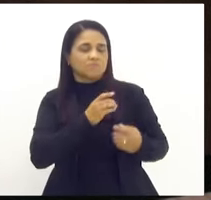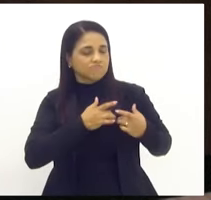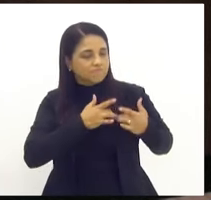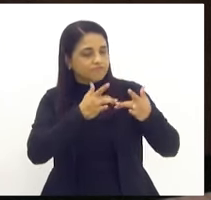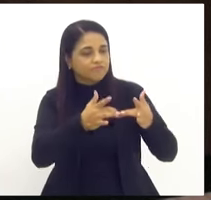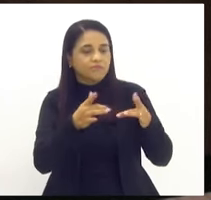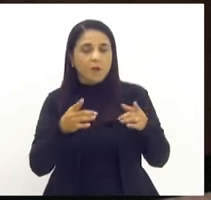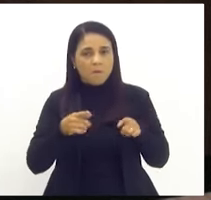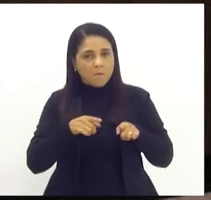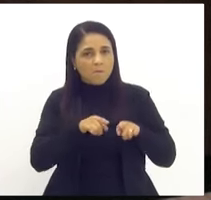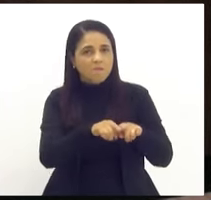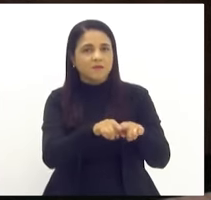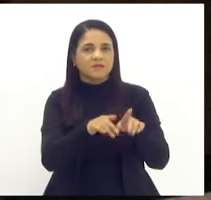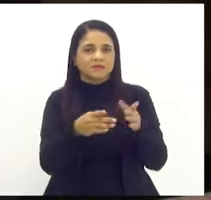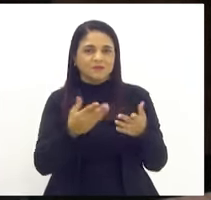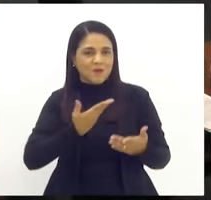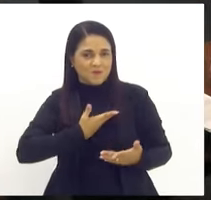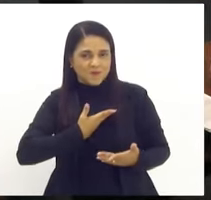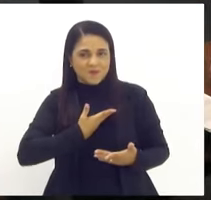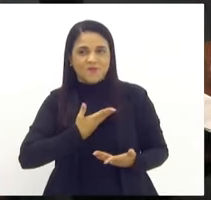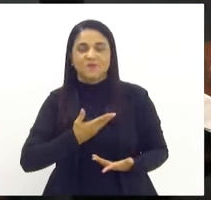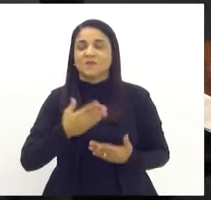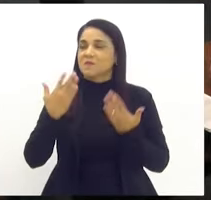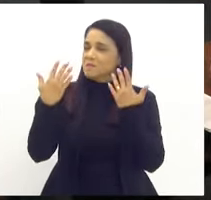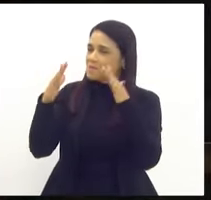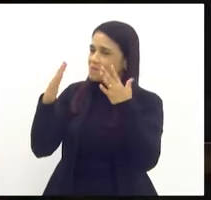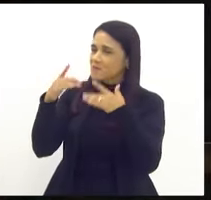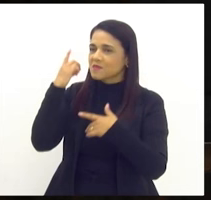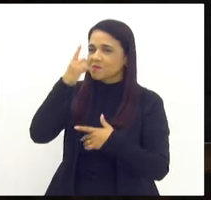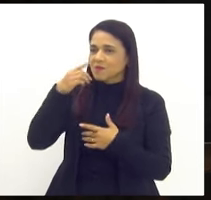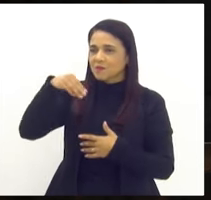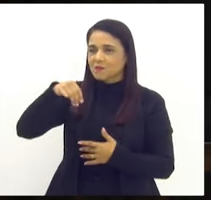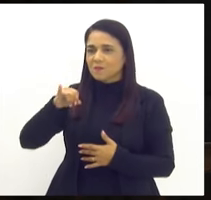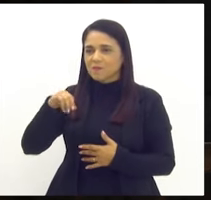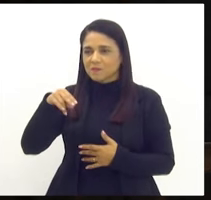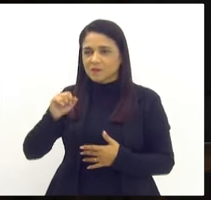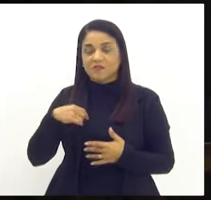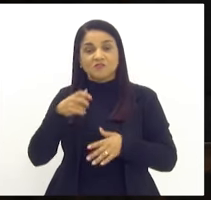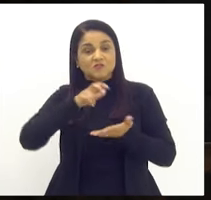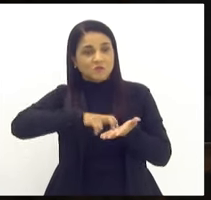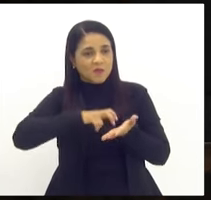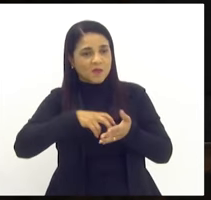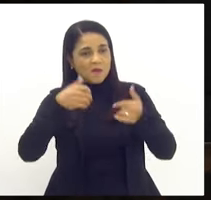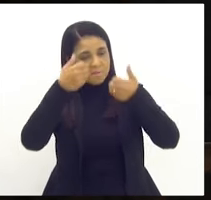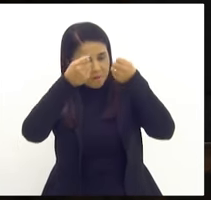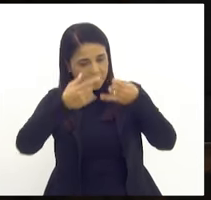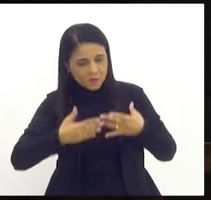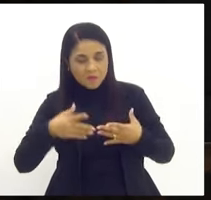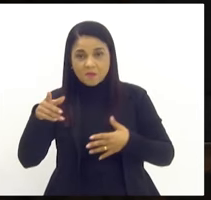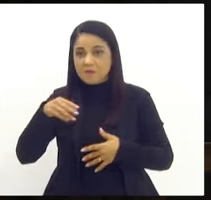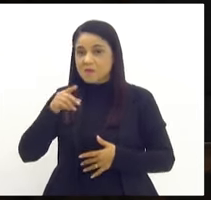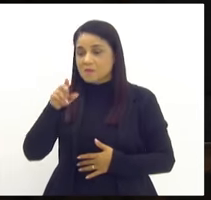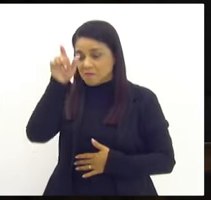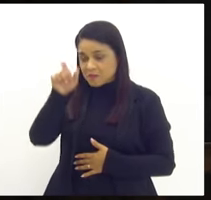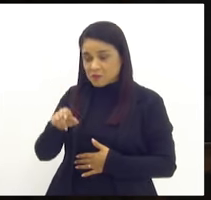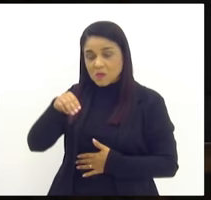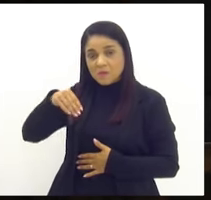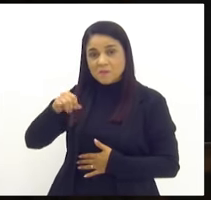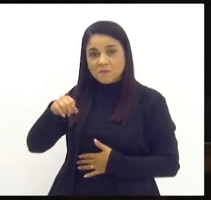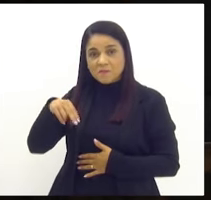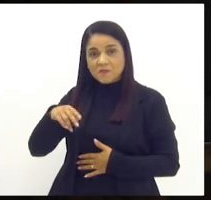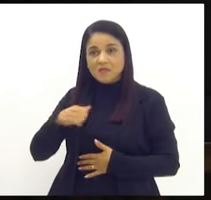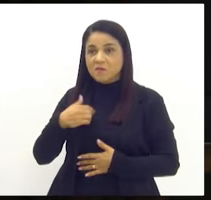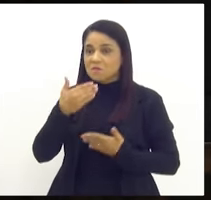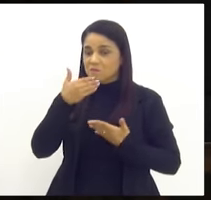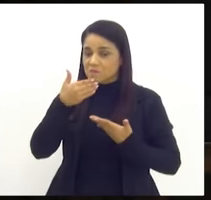seu parceiro Parabéns deputado min passamos amanhã falando de vossa excelência por uma por um instante eu até achei que ele ia lhe convidar para ser